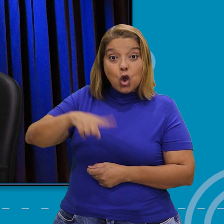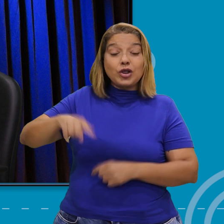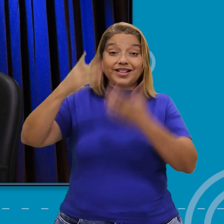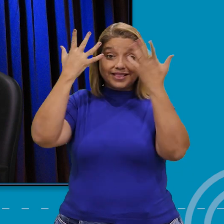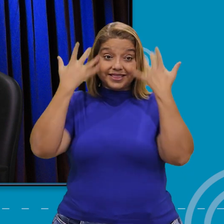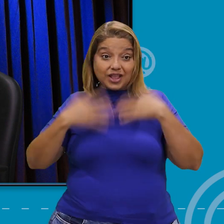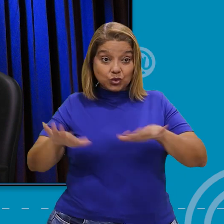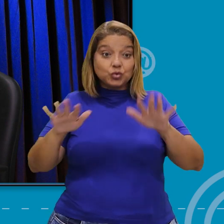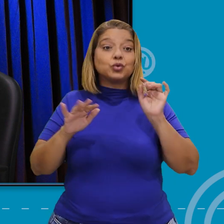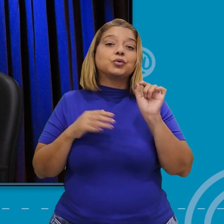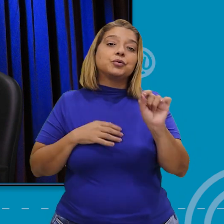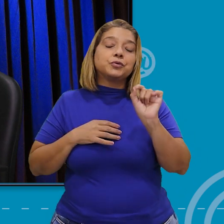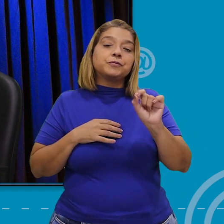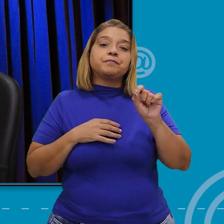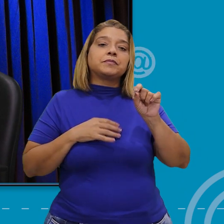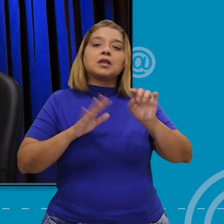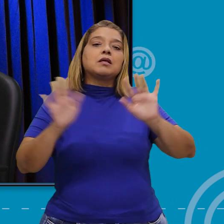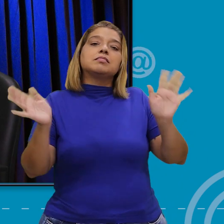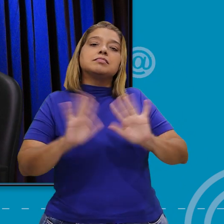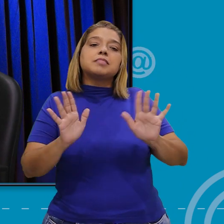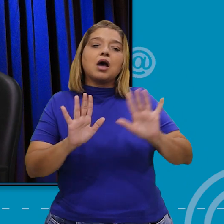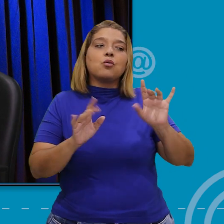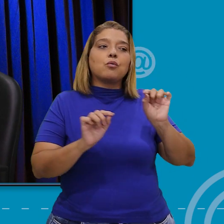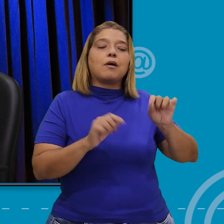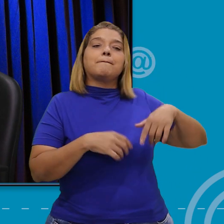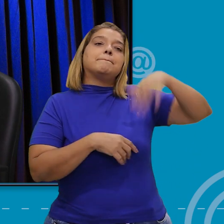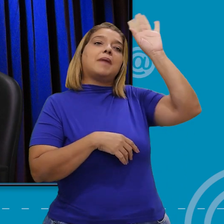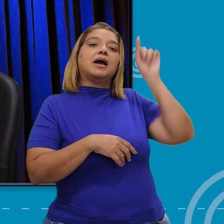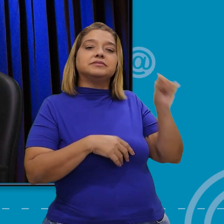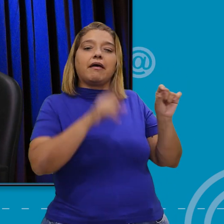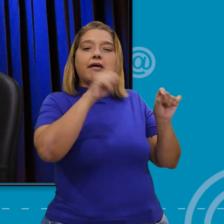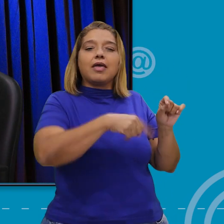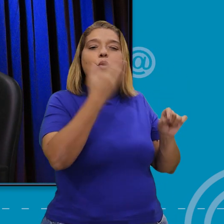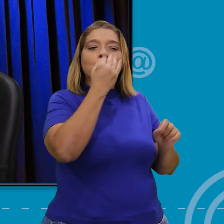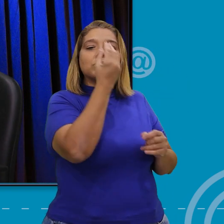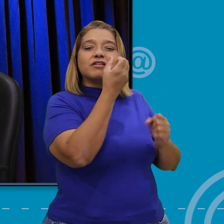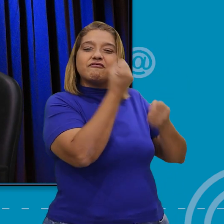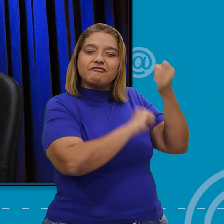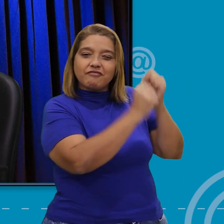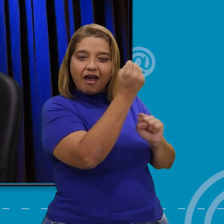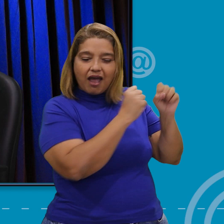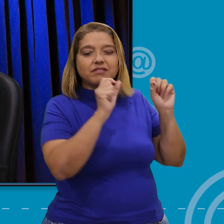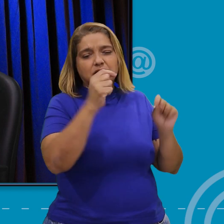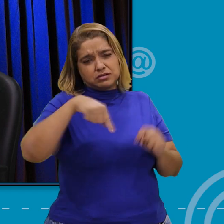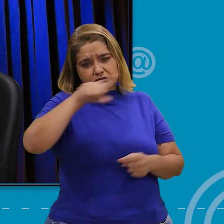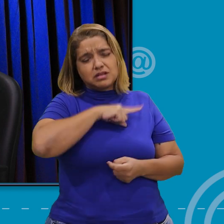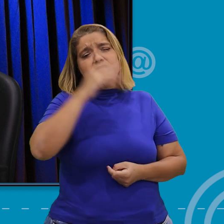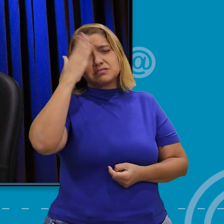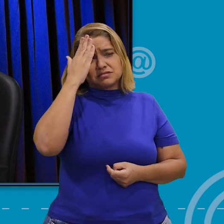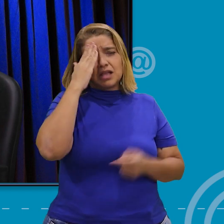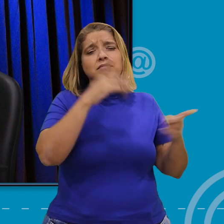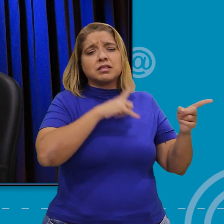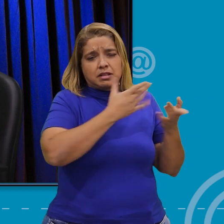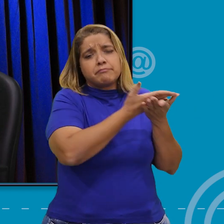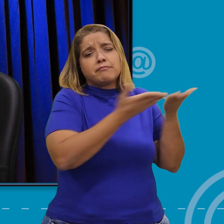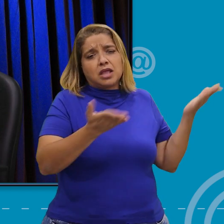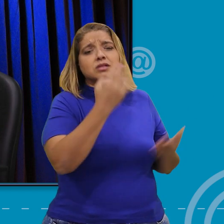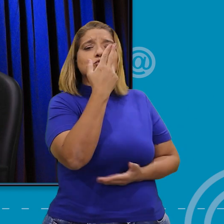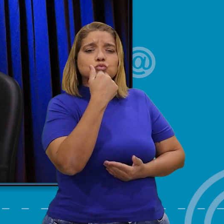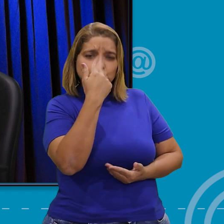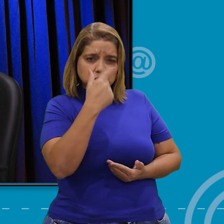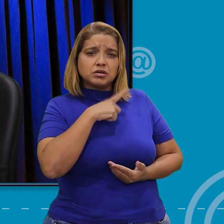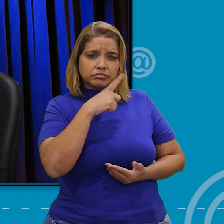em detrimento dos alimentos industrializados, que a gente sabe, né, que em termos nutricionais há uma